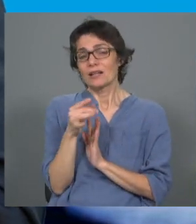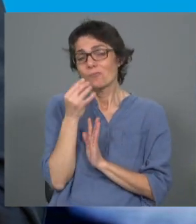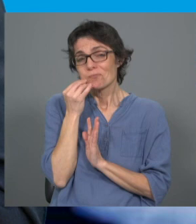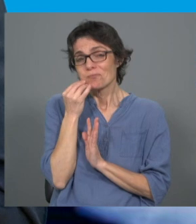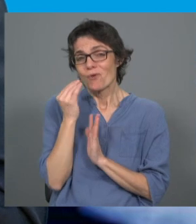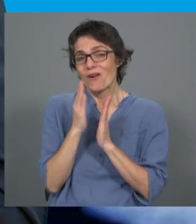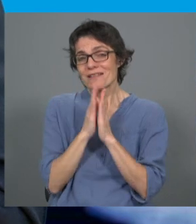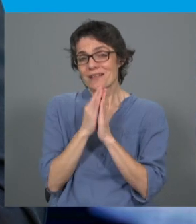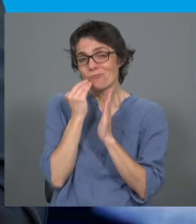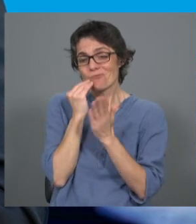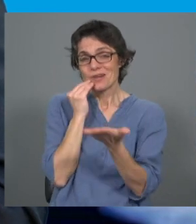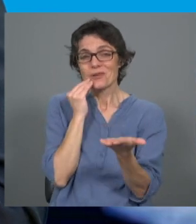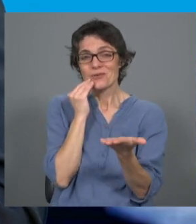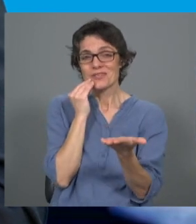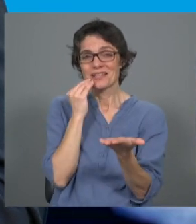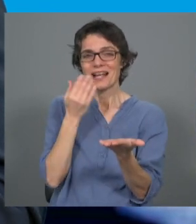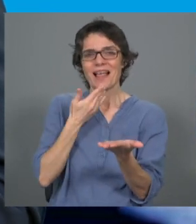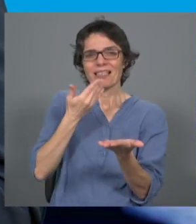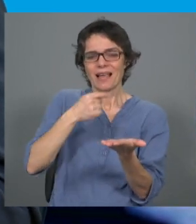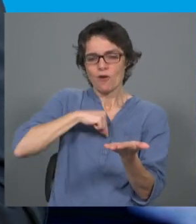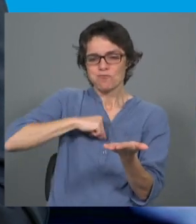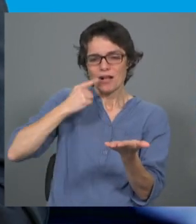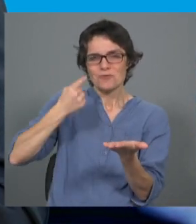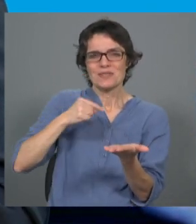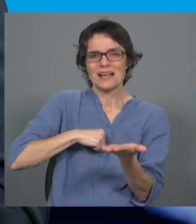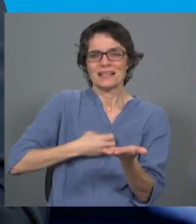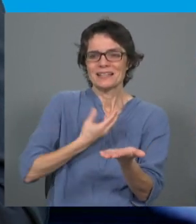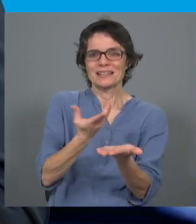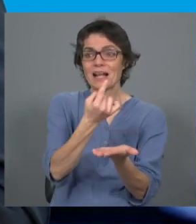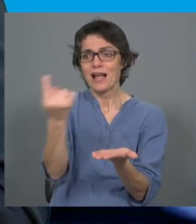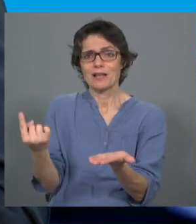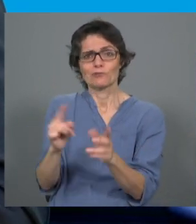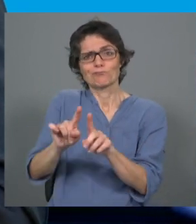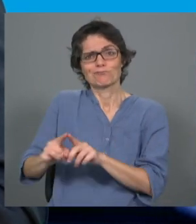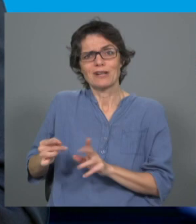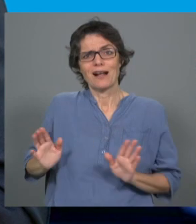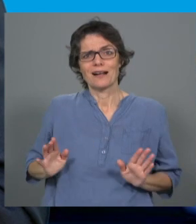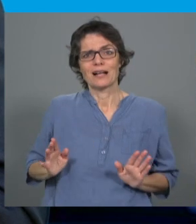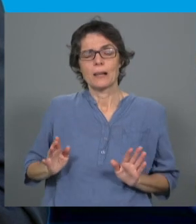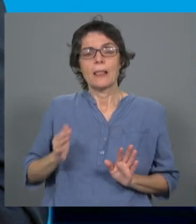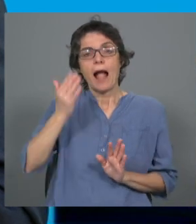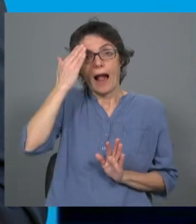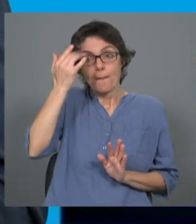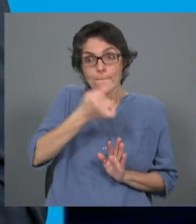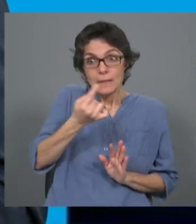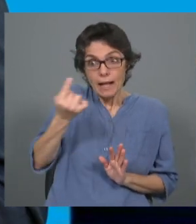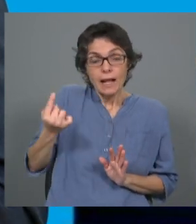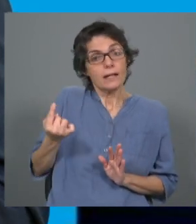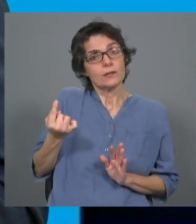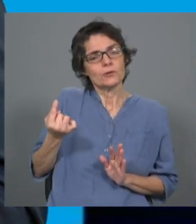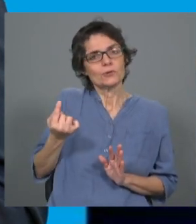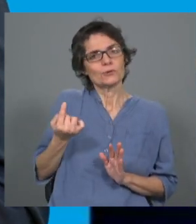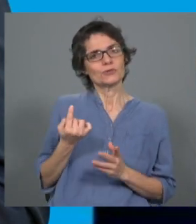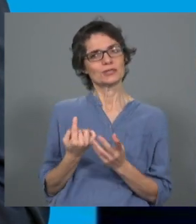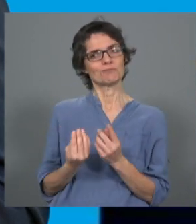santidade. E a juventude prima também por isso, ou seja, pela capacidade de serem originais, e